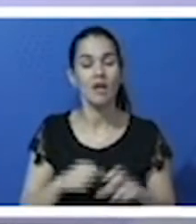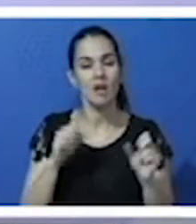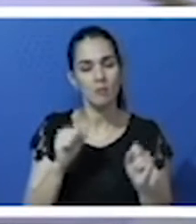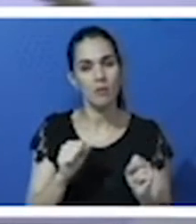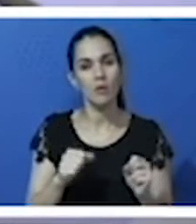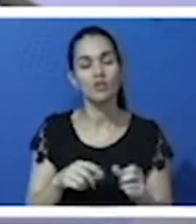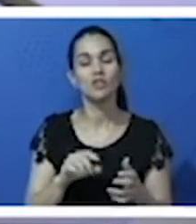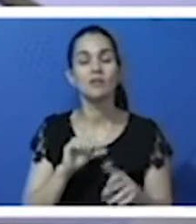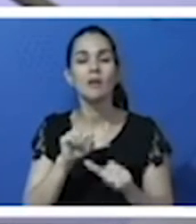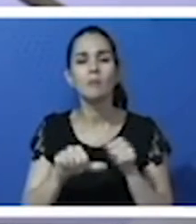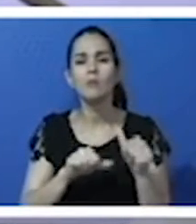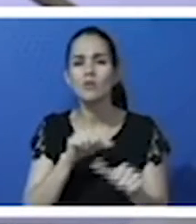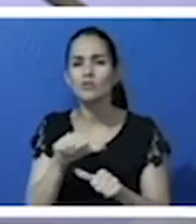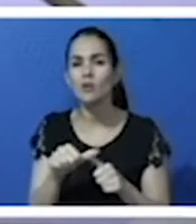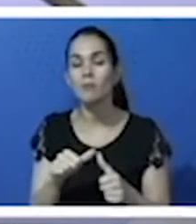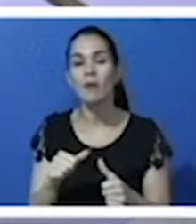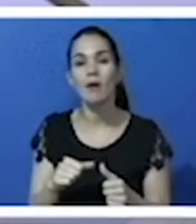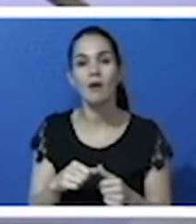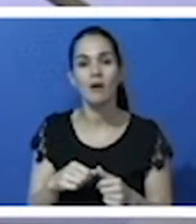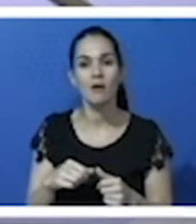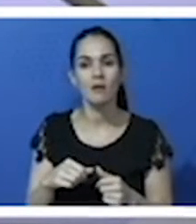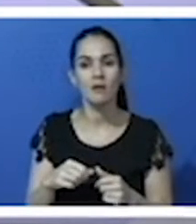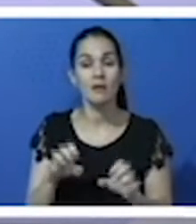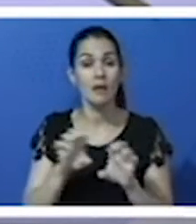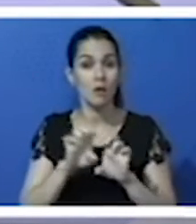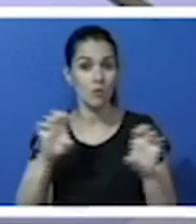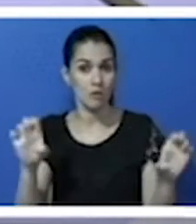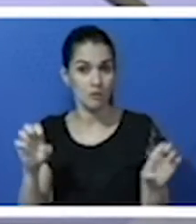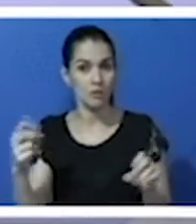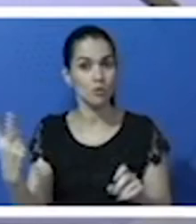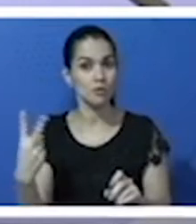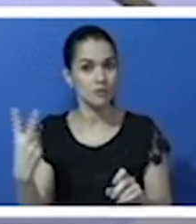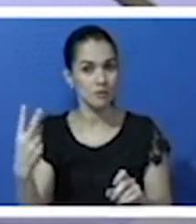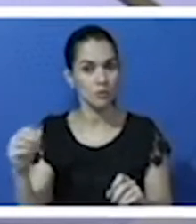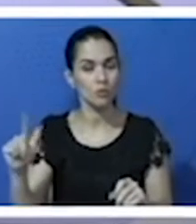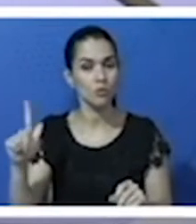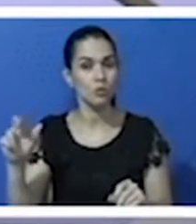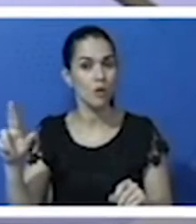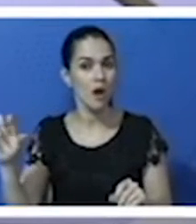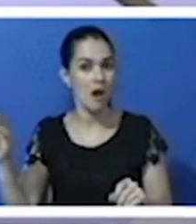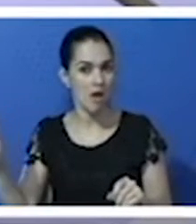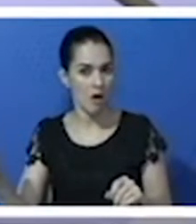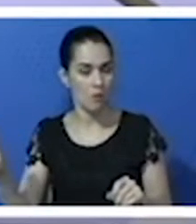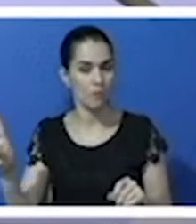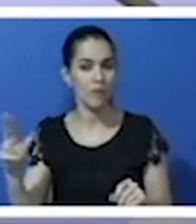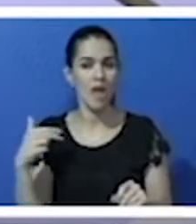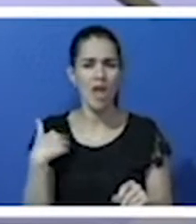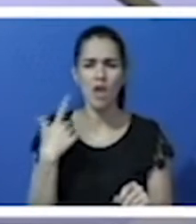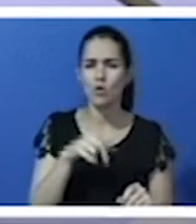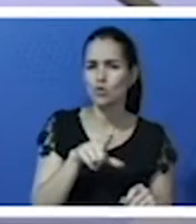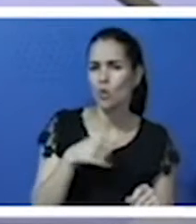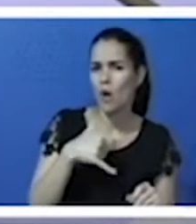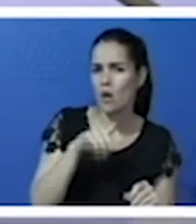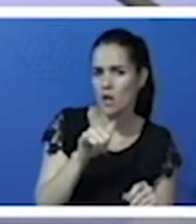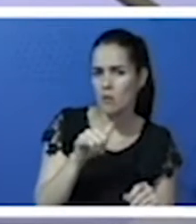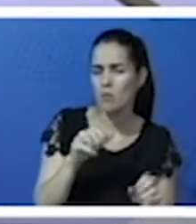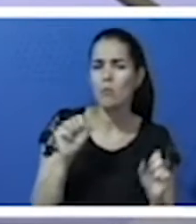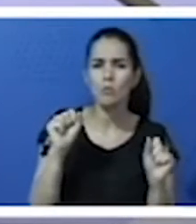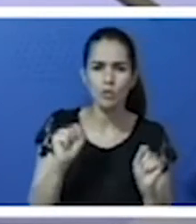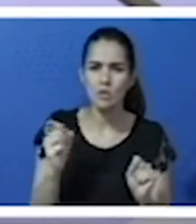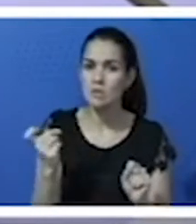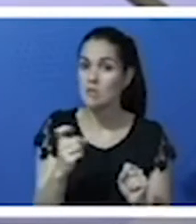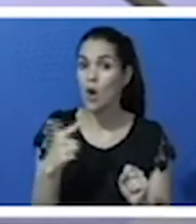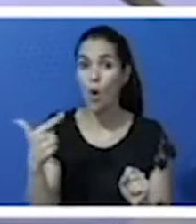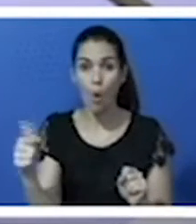segundo grau com a substituição da incógnita dada por outra. Lá eu escolhi o y, mas poderia ser outra, mas